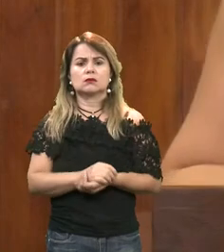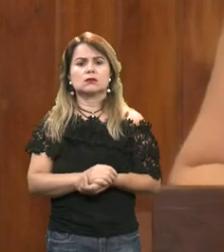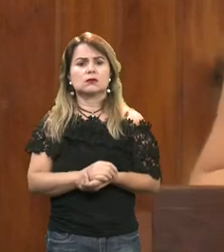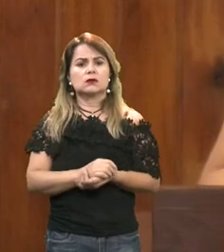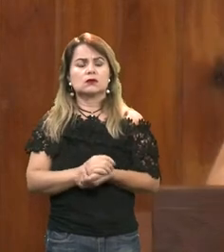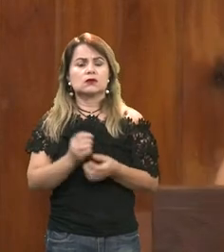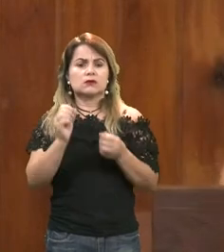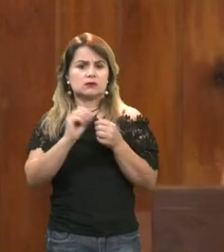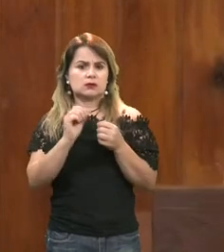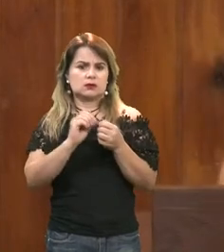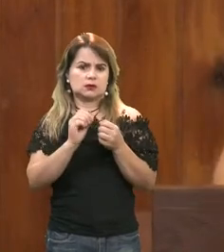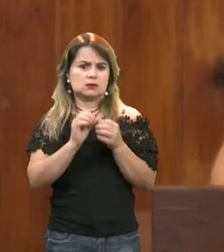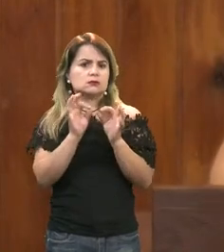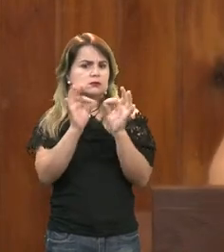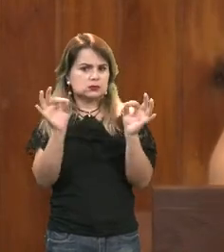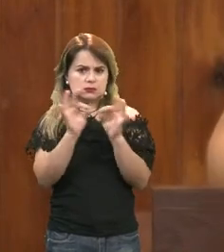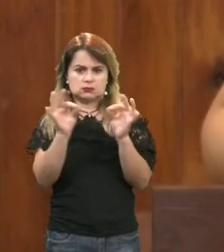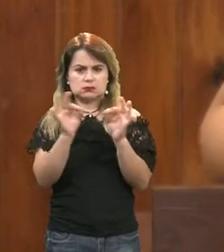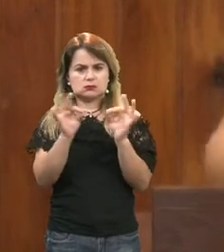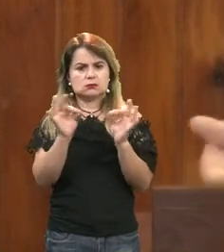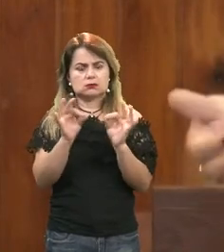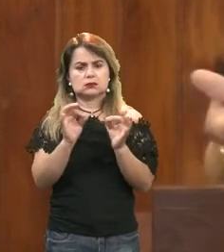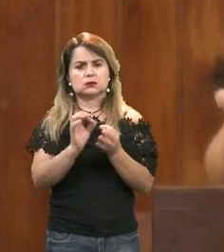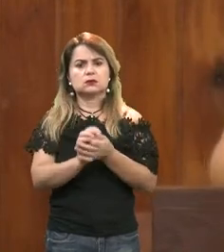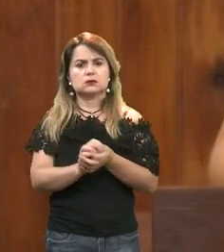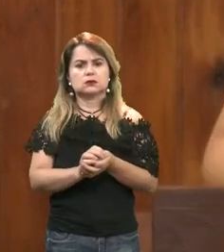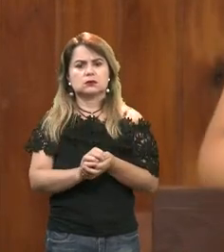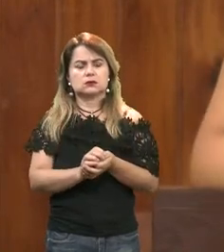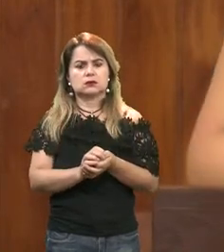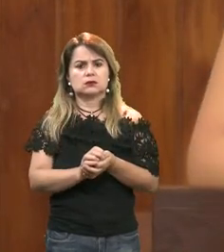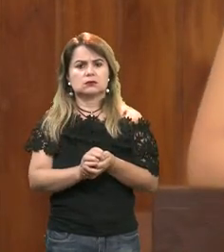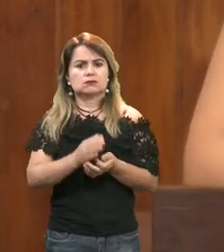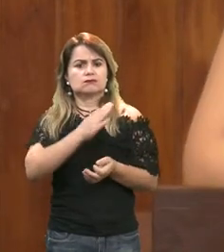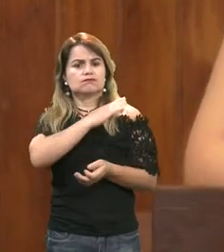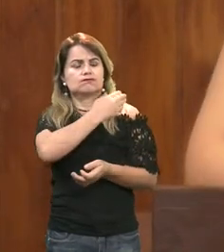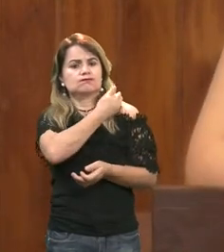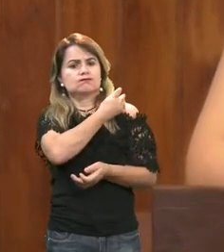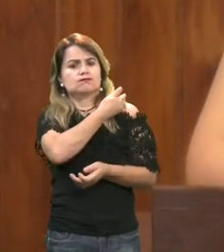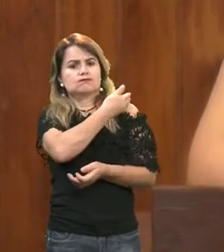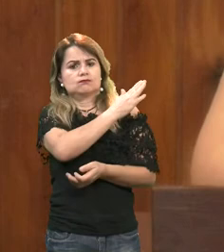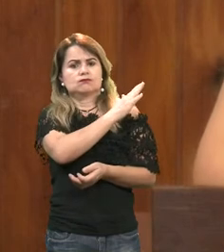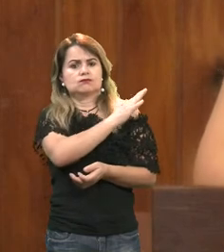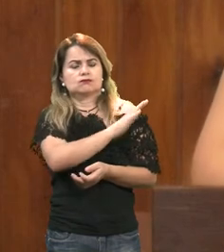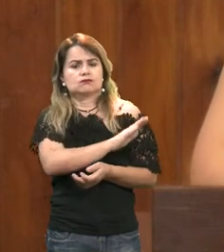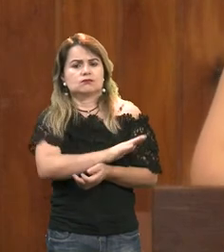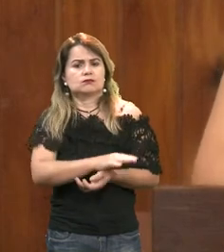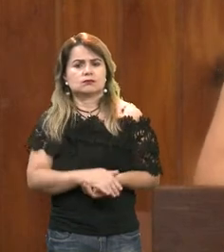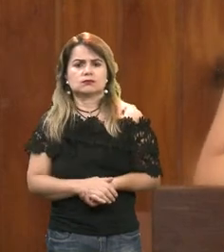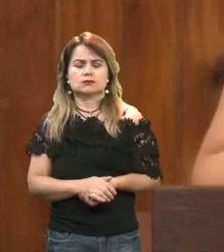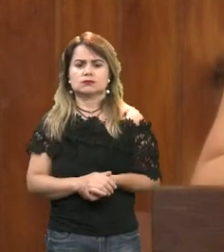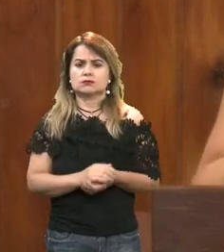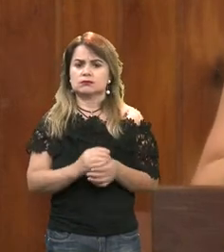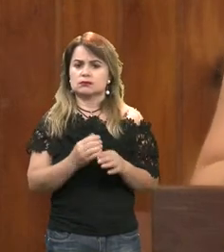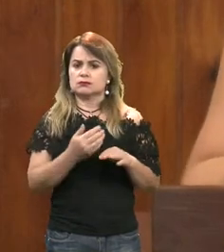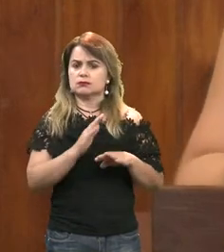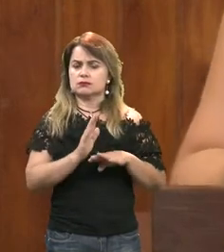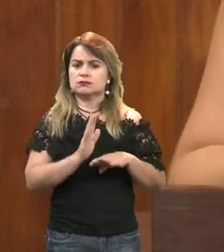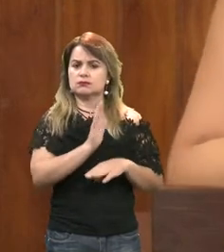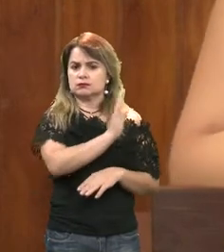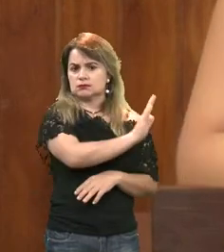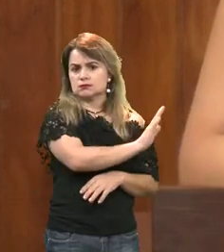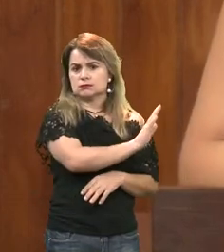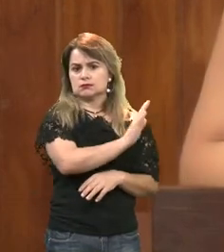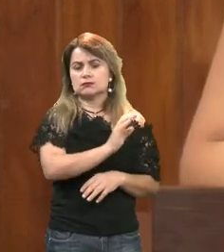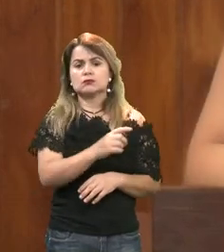simples, porém didático, é a descriminalização. Então, é por meio do HC que a